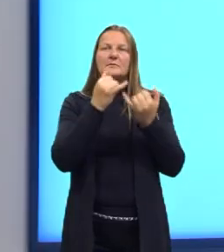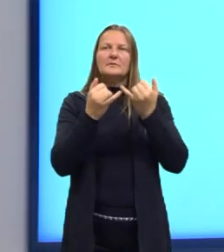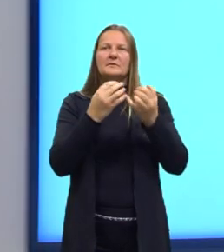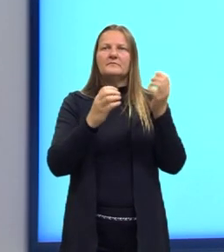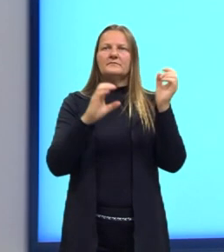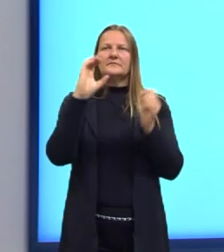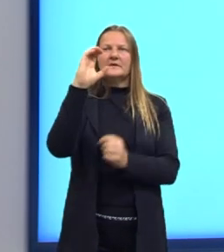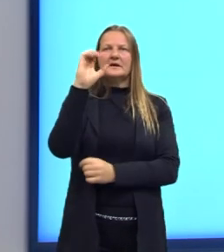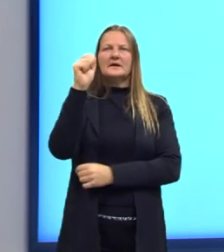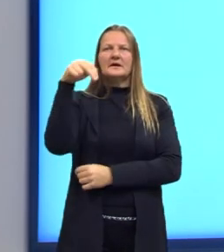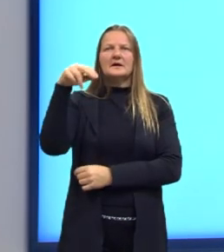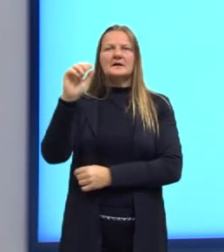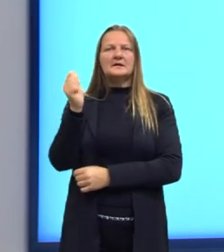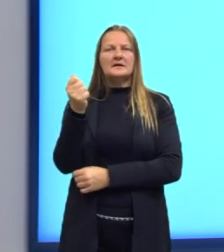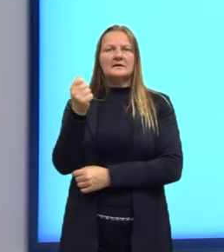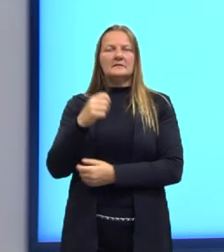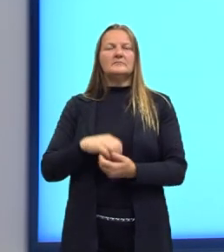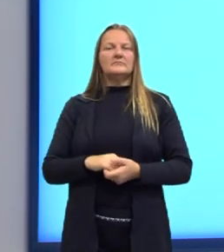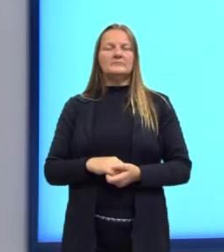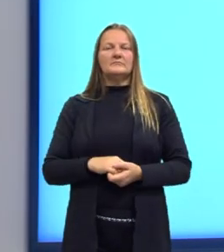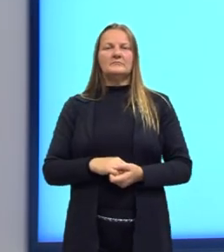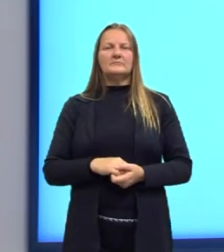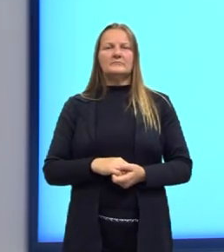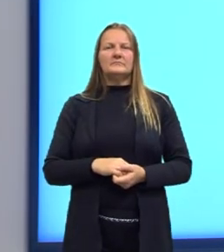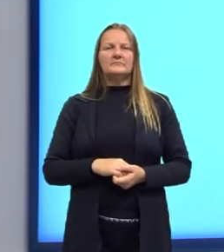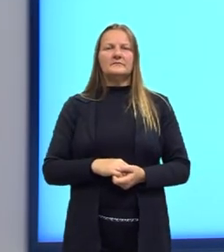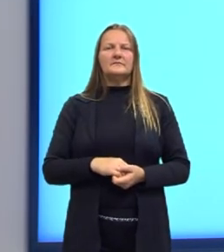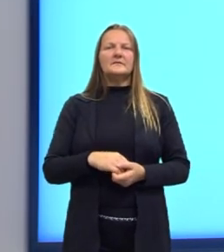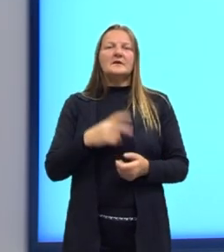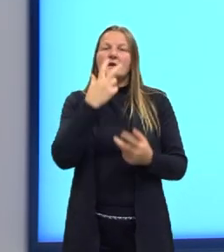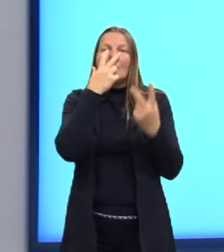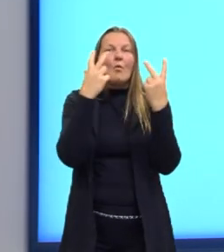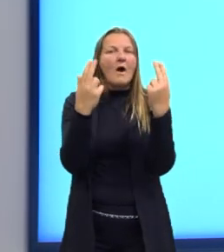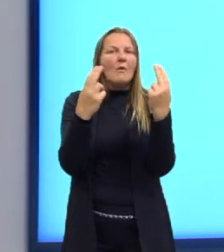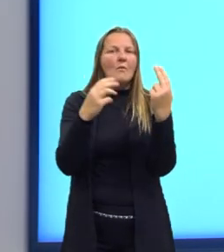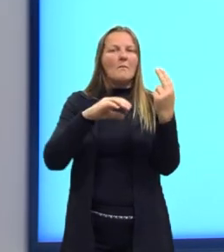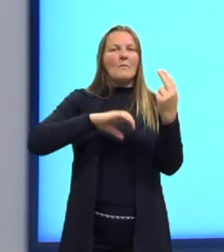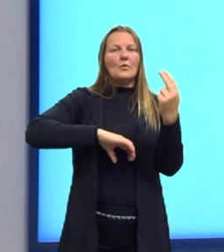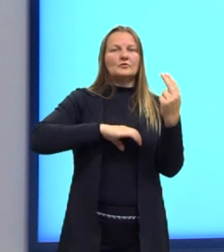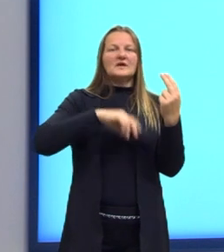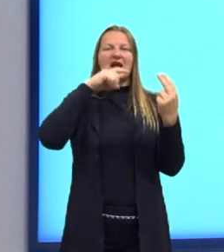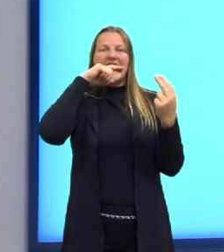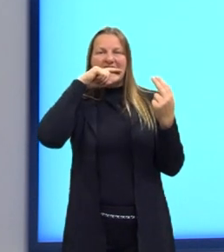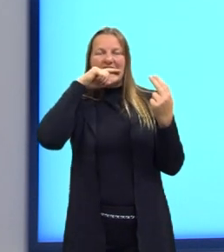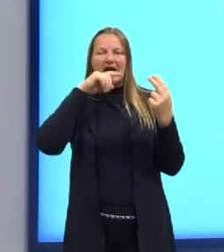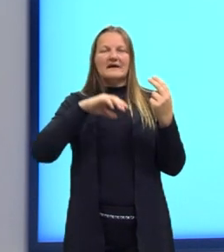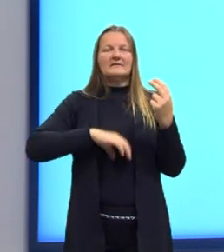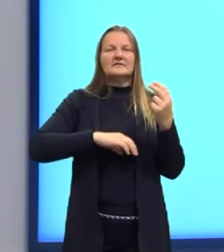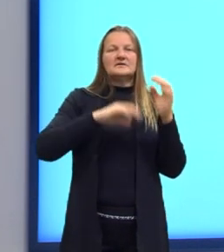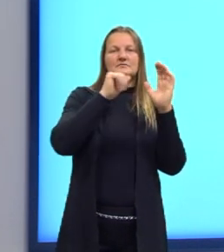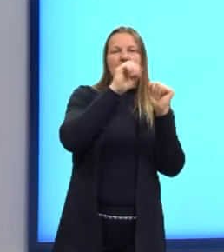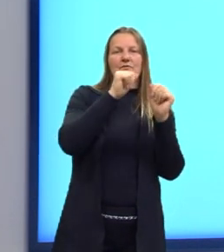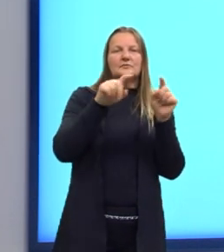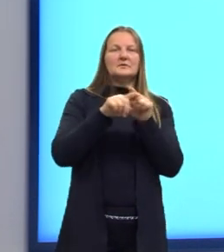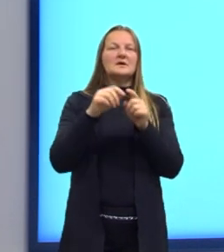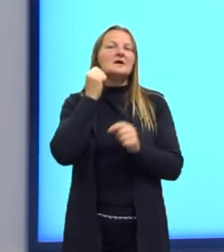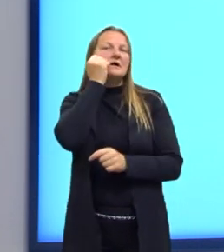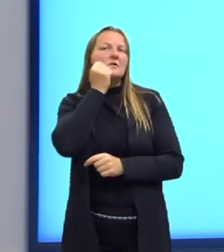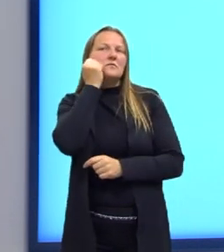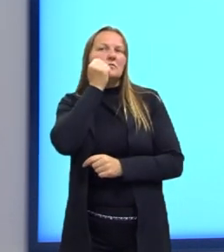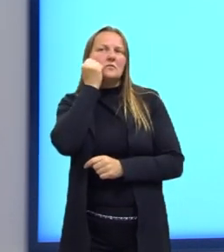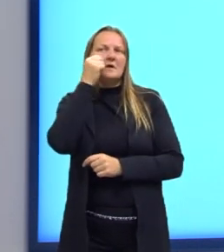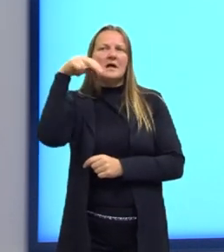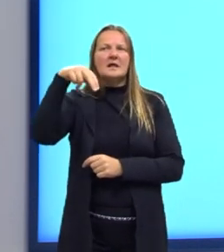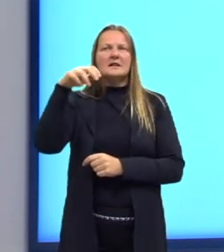exemplo Cane a Tânia significa cana e é negro junto